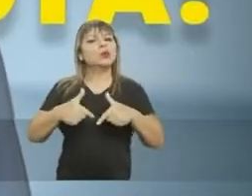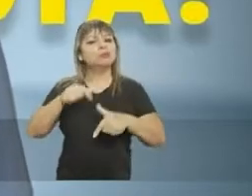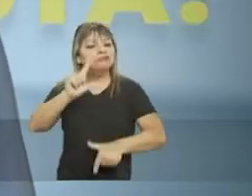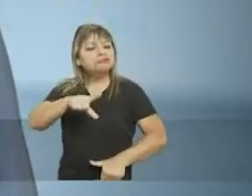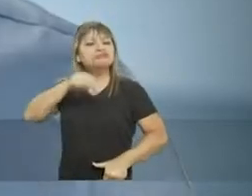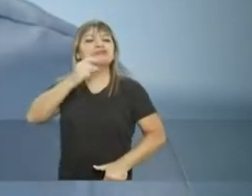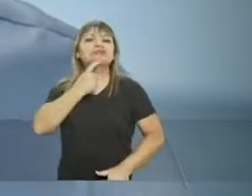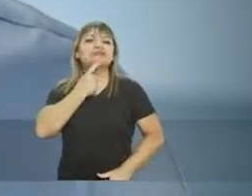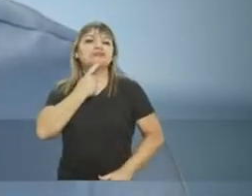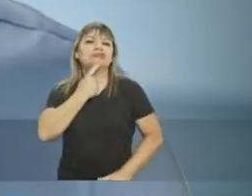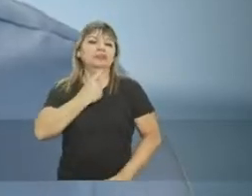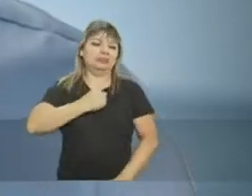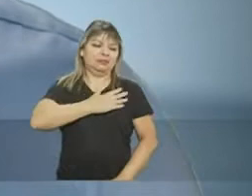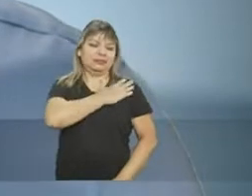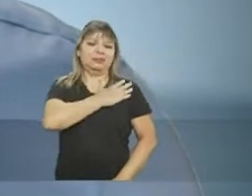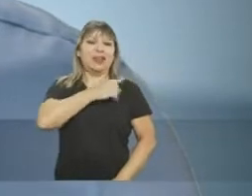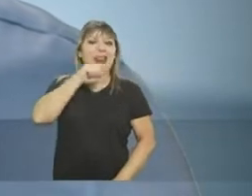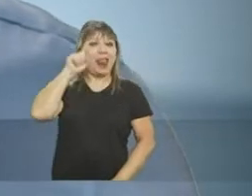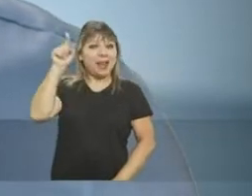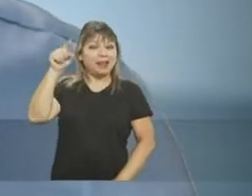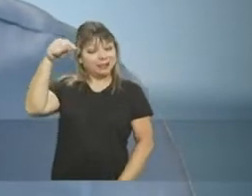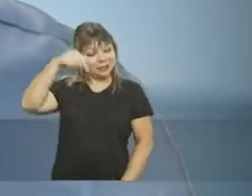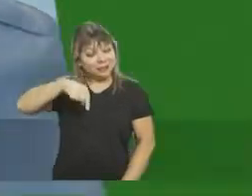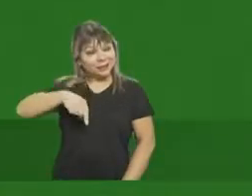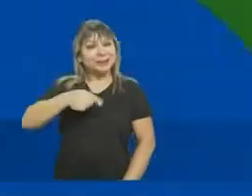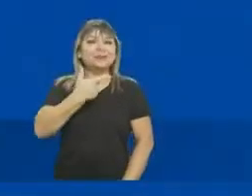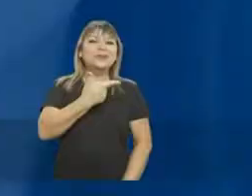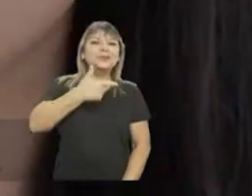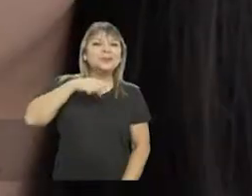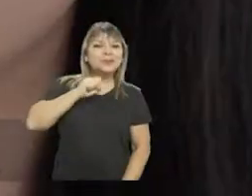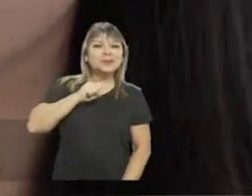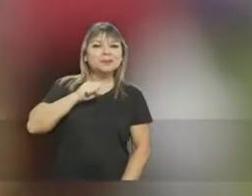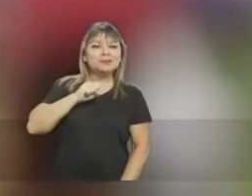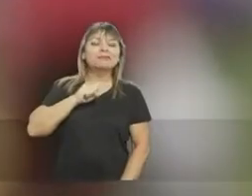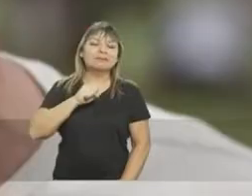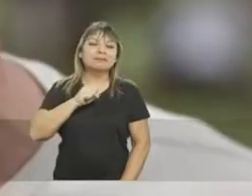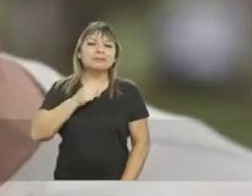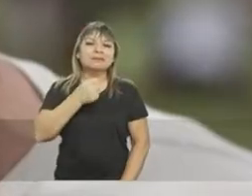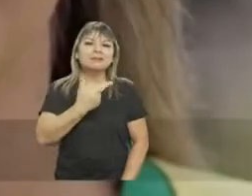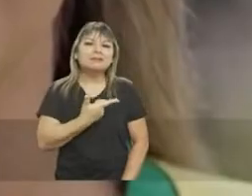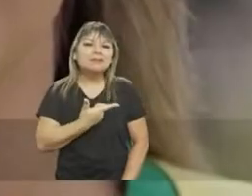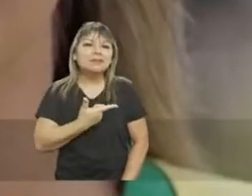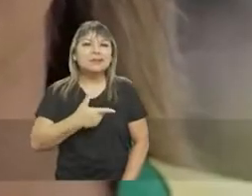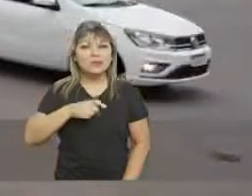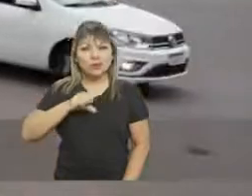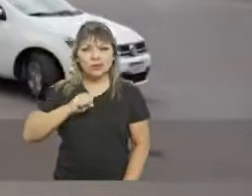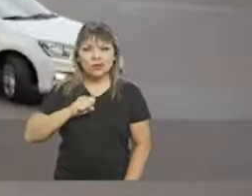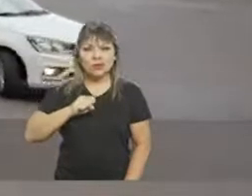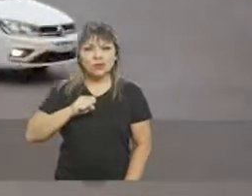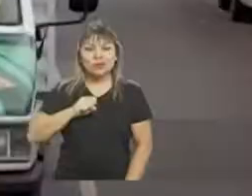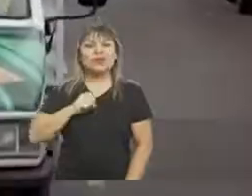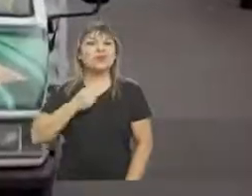de luta. Vamos eleger Capitão Lá e Capitão Cá. 28. 28.